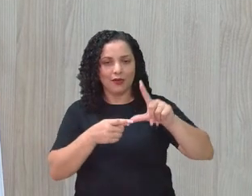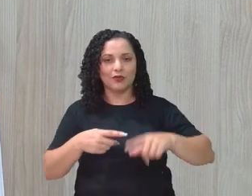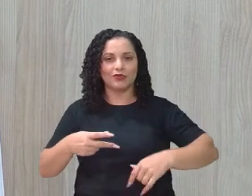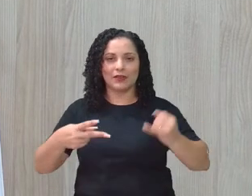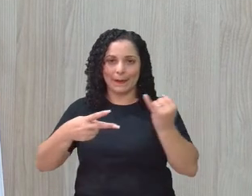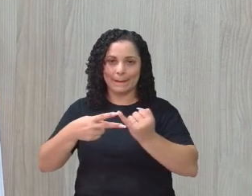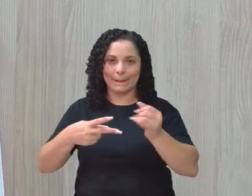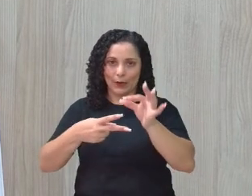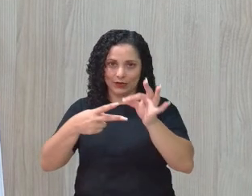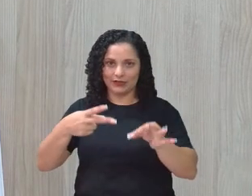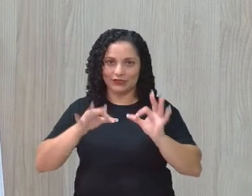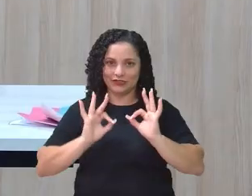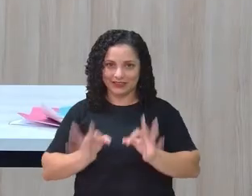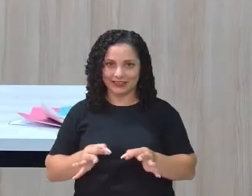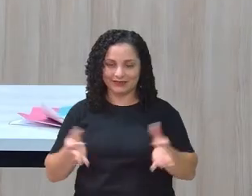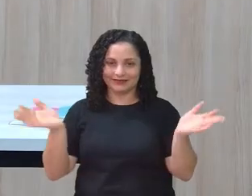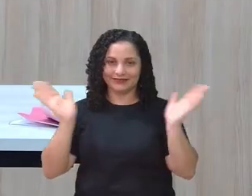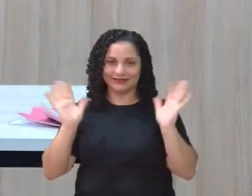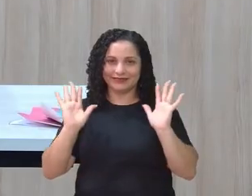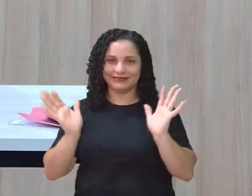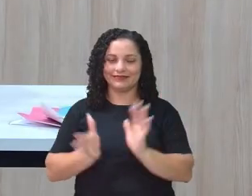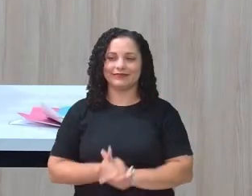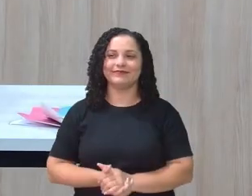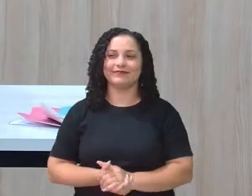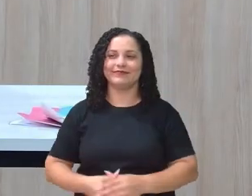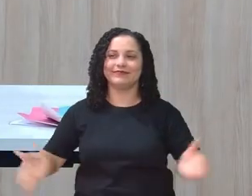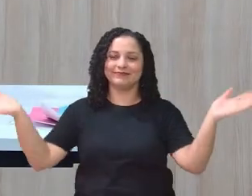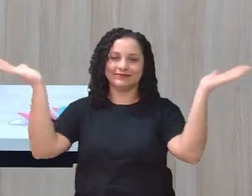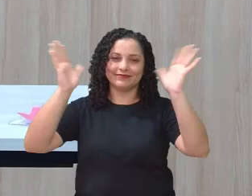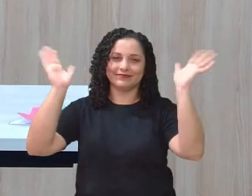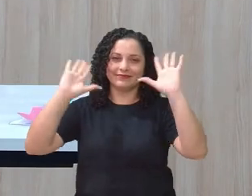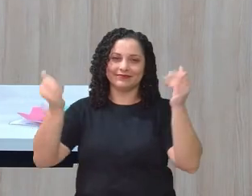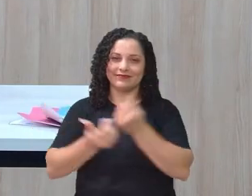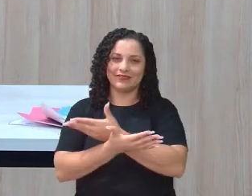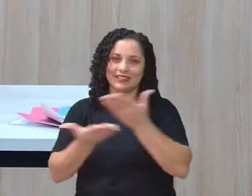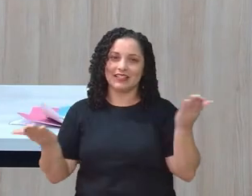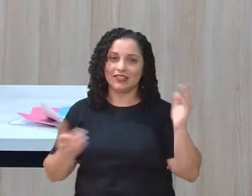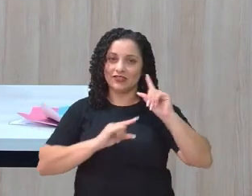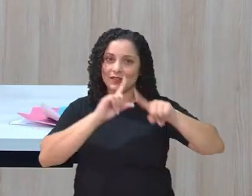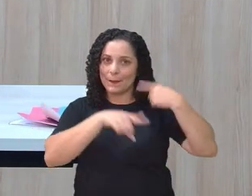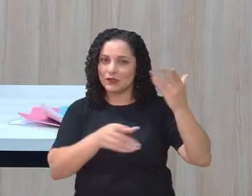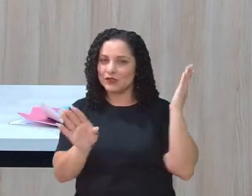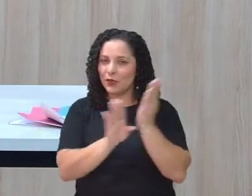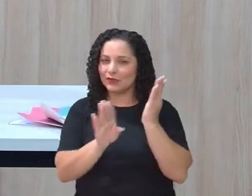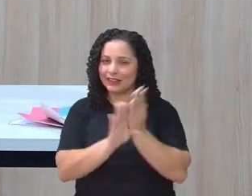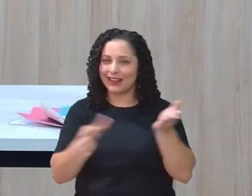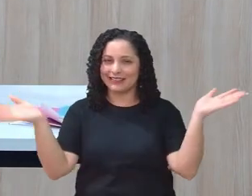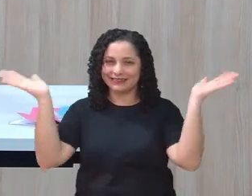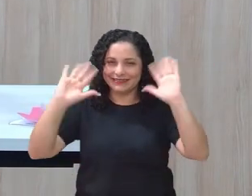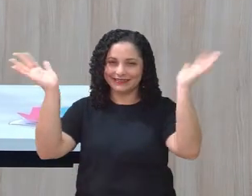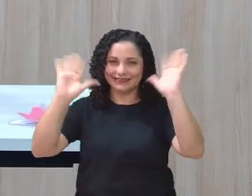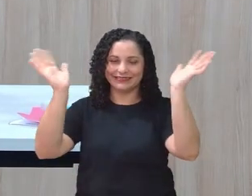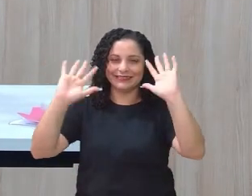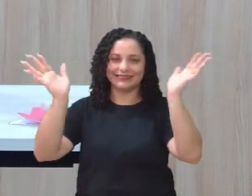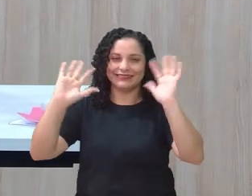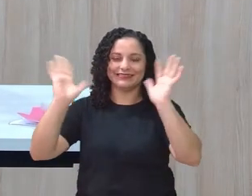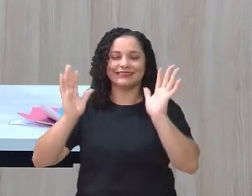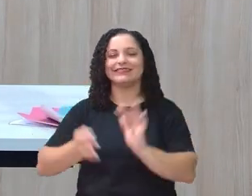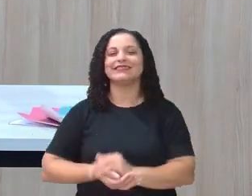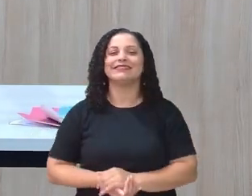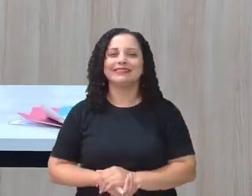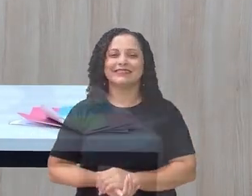certo? Vamos lá. Tchau, Pedro. Tchau, tchau, pessoal, e até a nossa próxima aula. Fui!